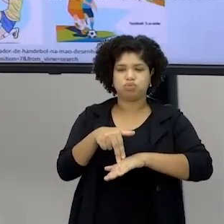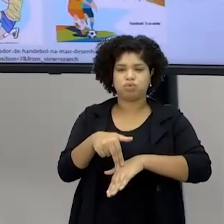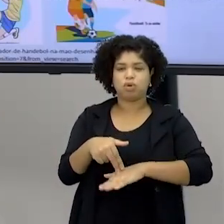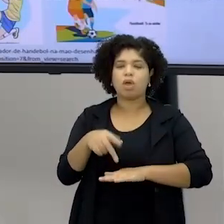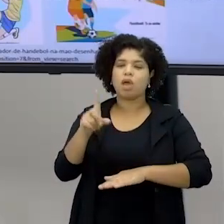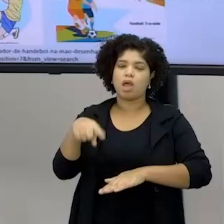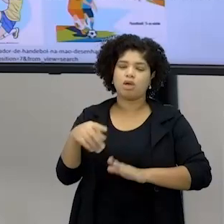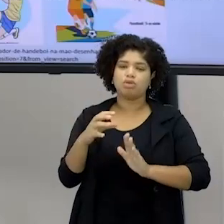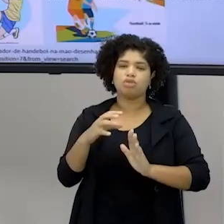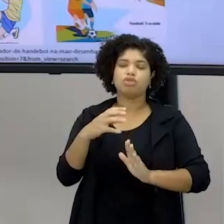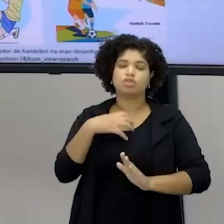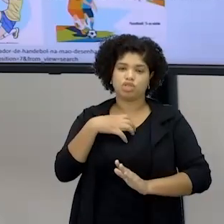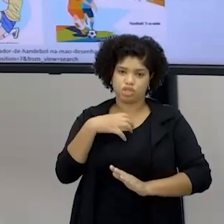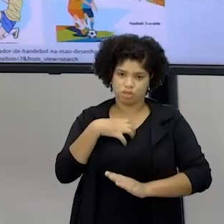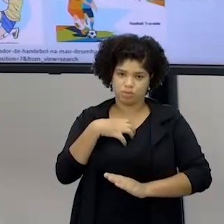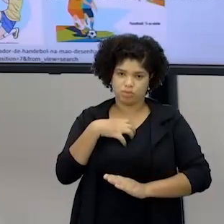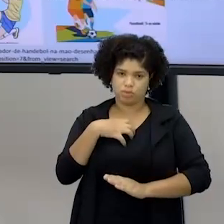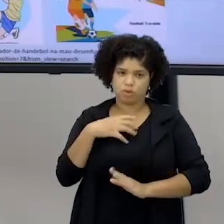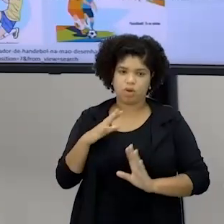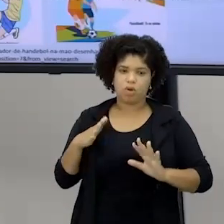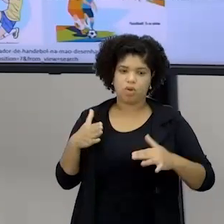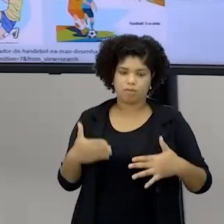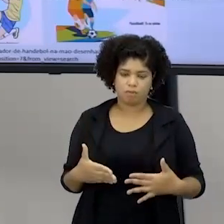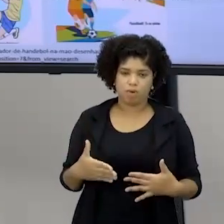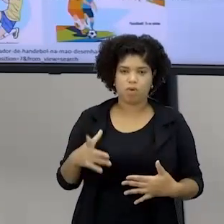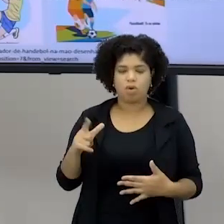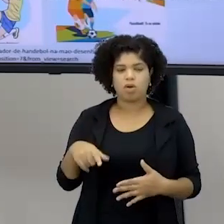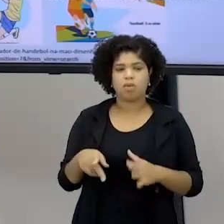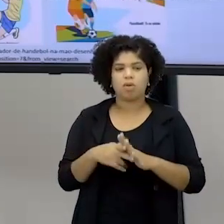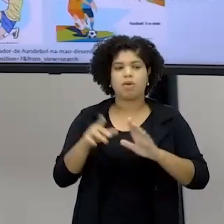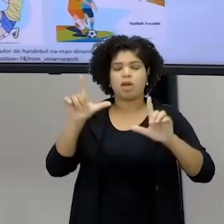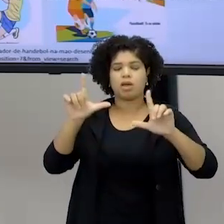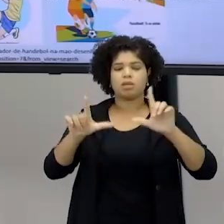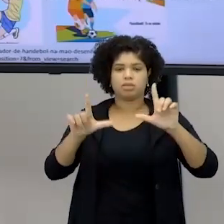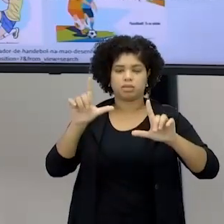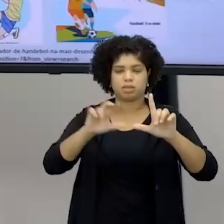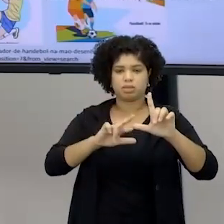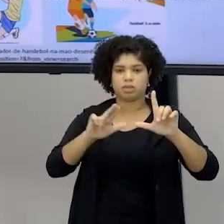esportiva, com ênfase ou não na mídia, que ele